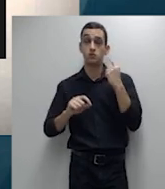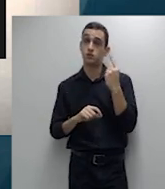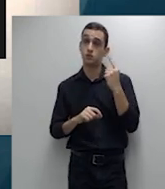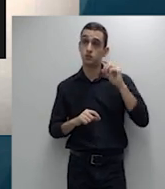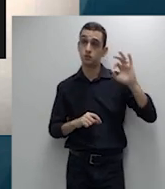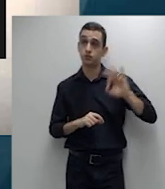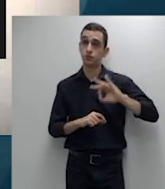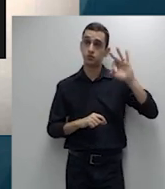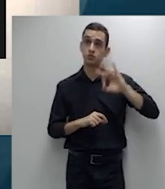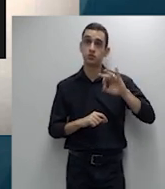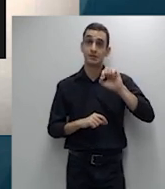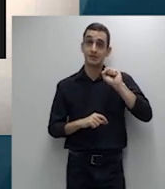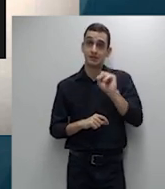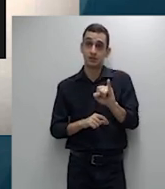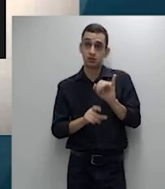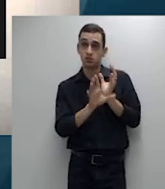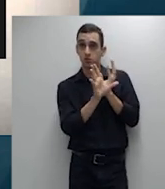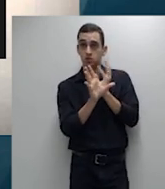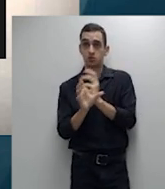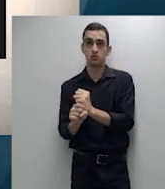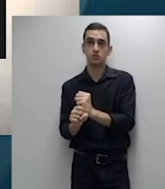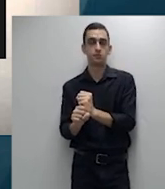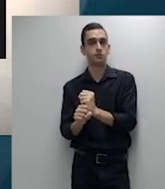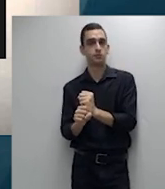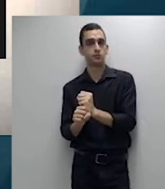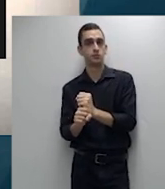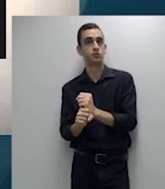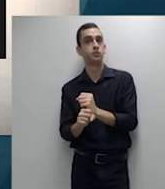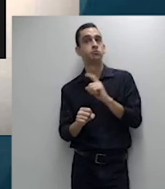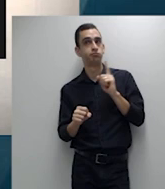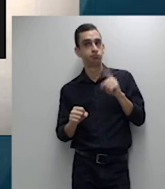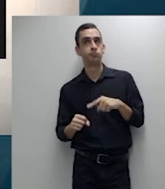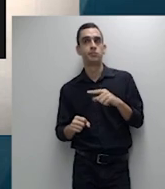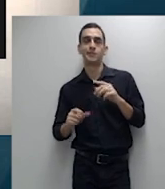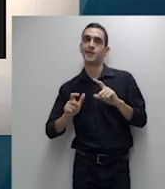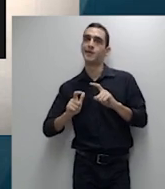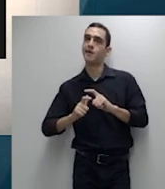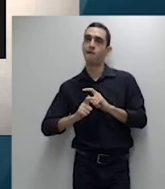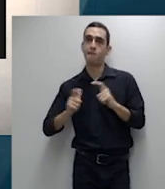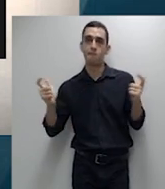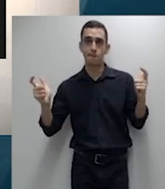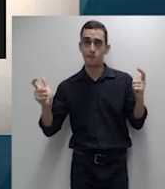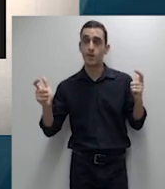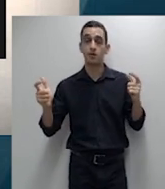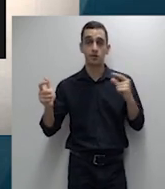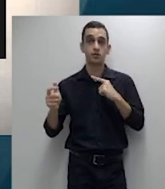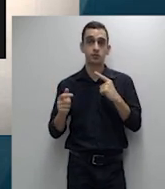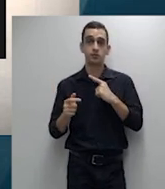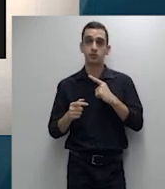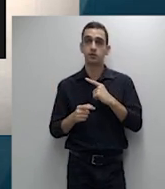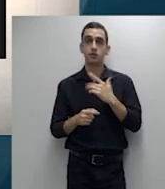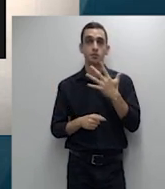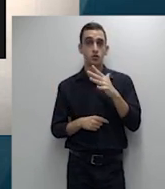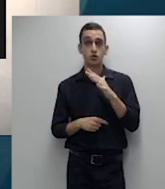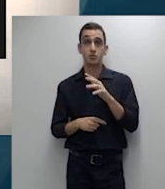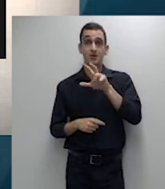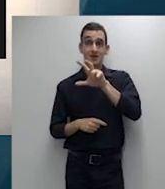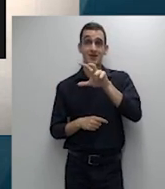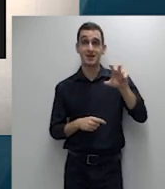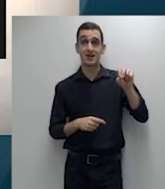cento sobre uma base de cálculo tão gigantesca tão gigantesco é de meio bilhão